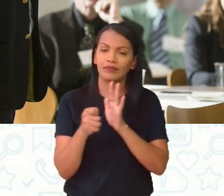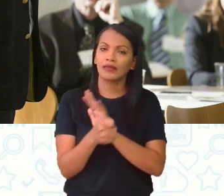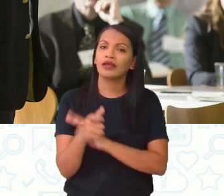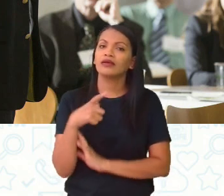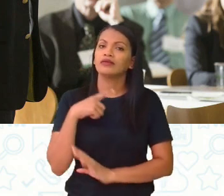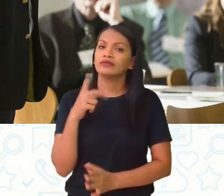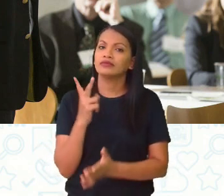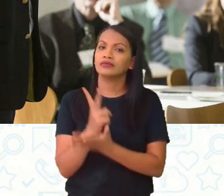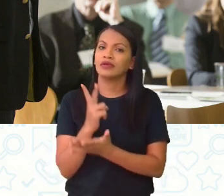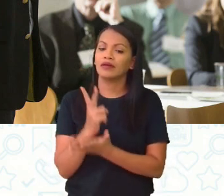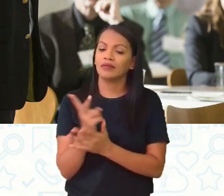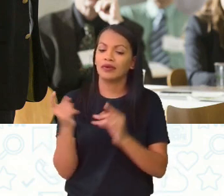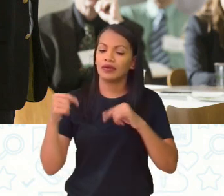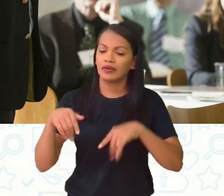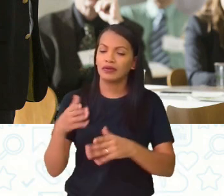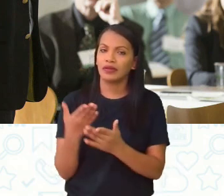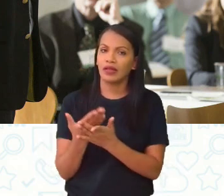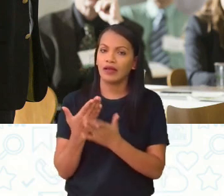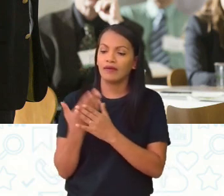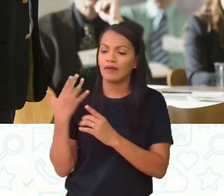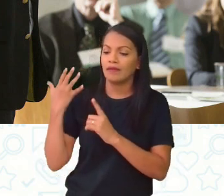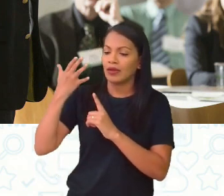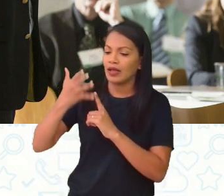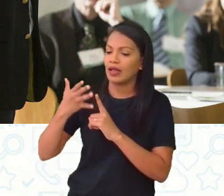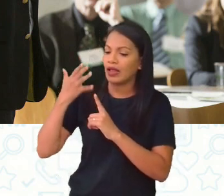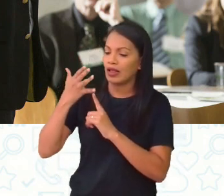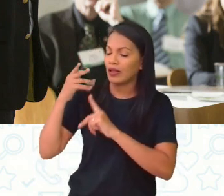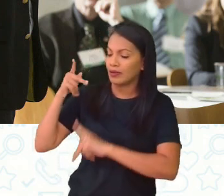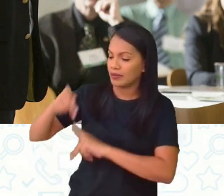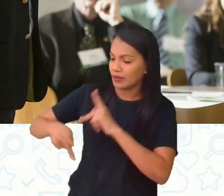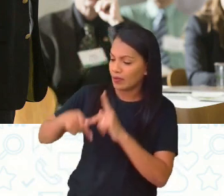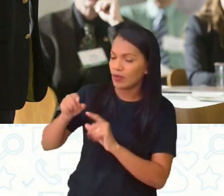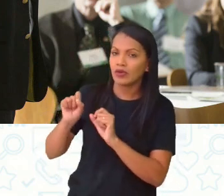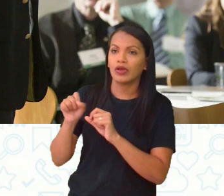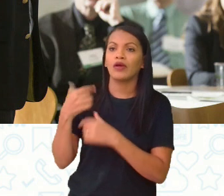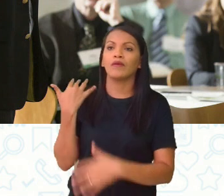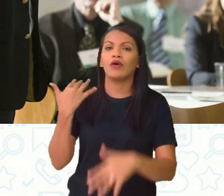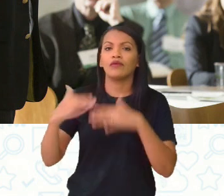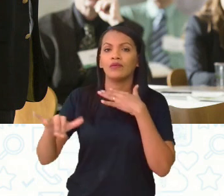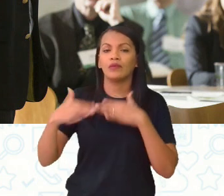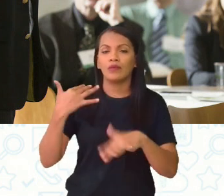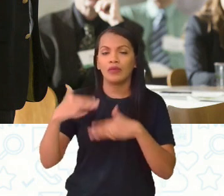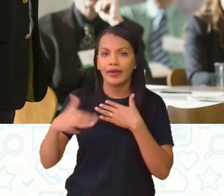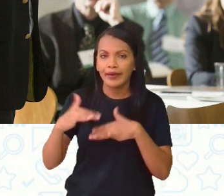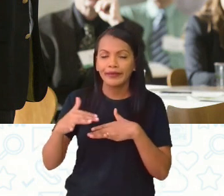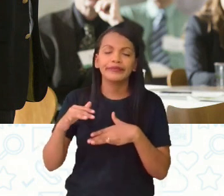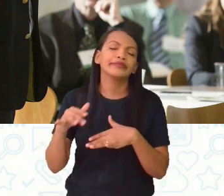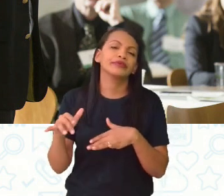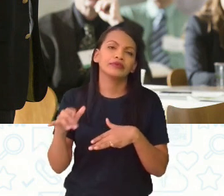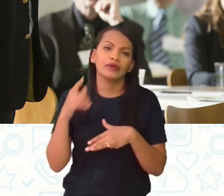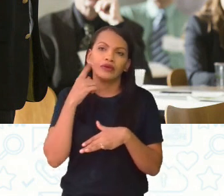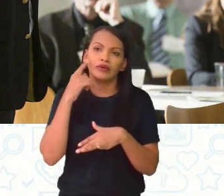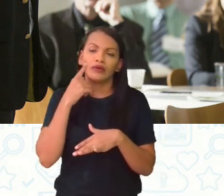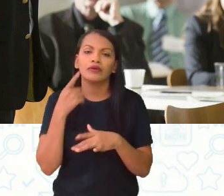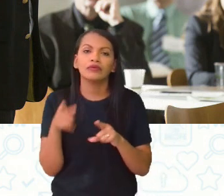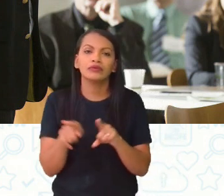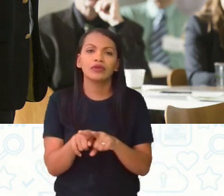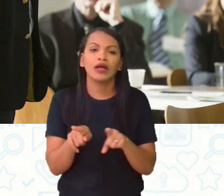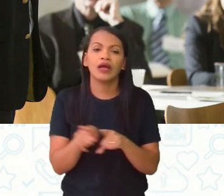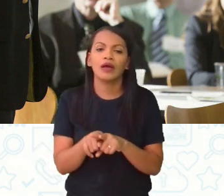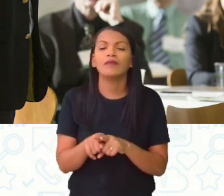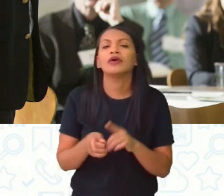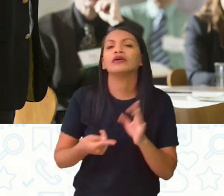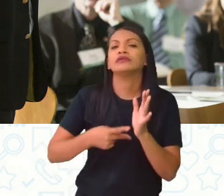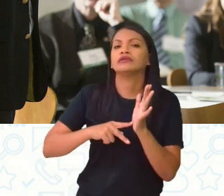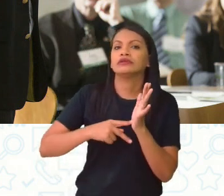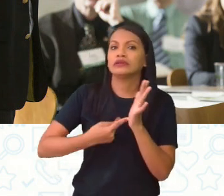aulas. Então, palestras públicas, né, como movimentos sociais e sindicatos. Estes, historicamente, têm feito